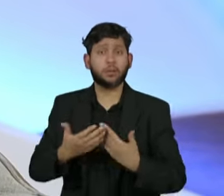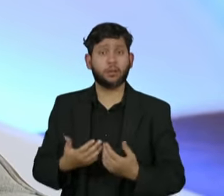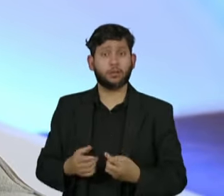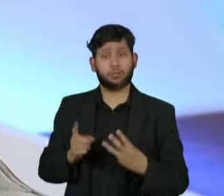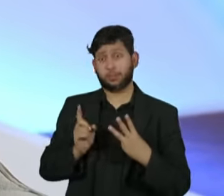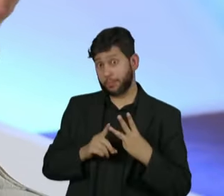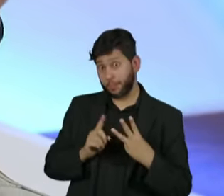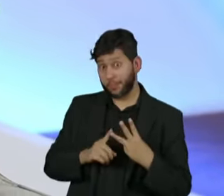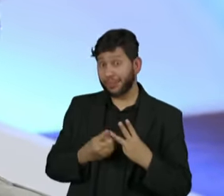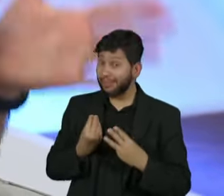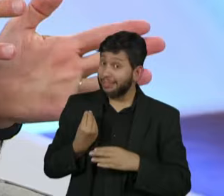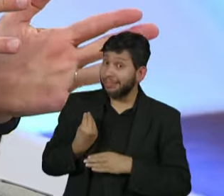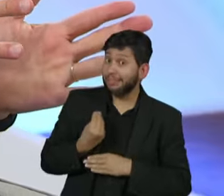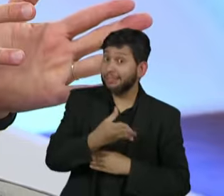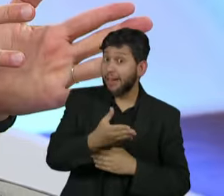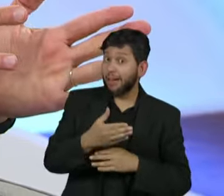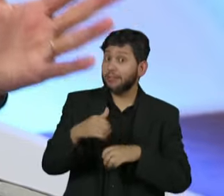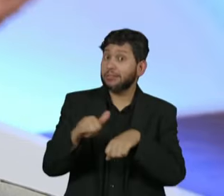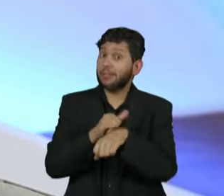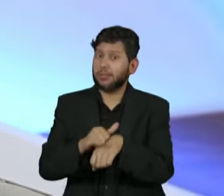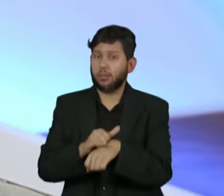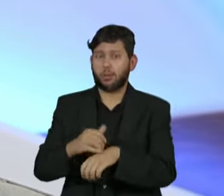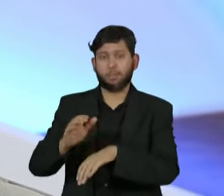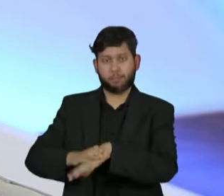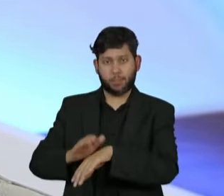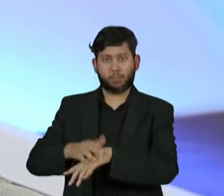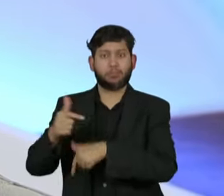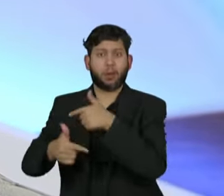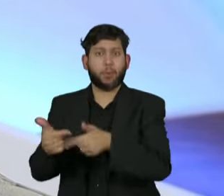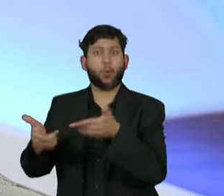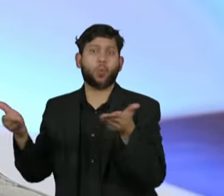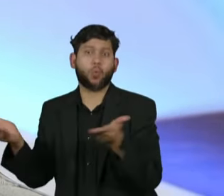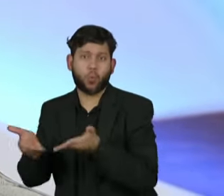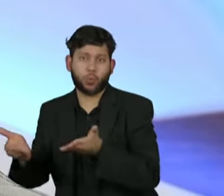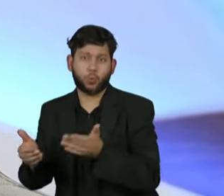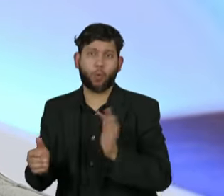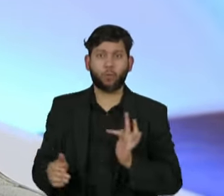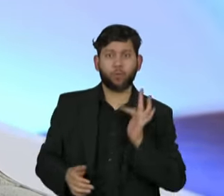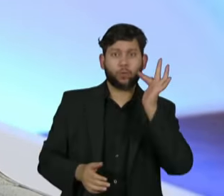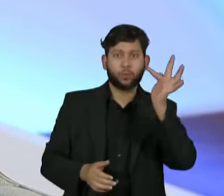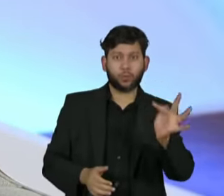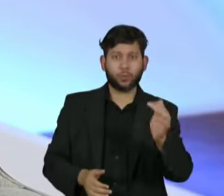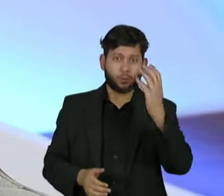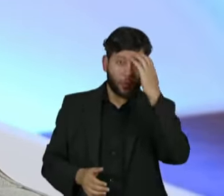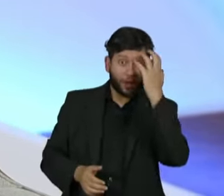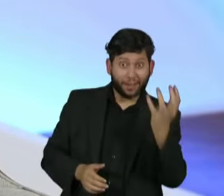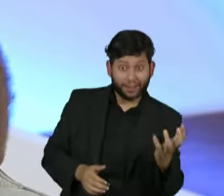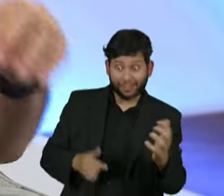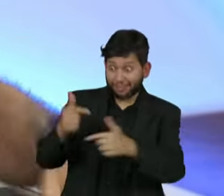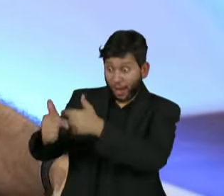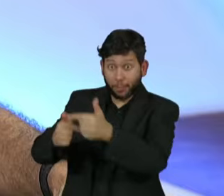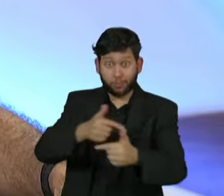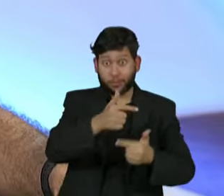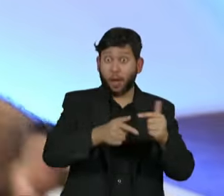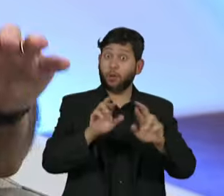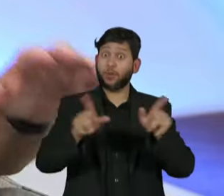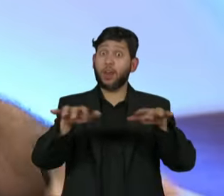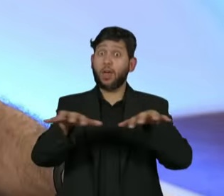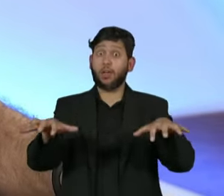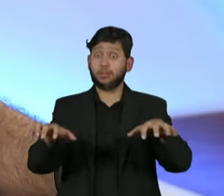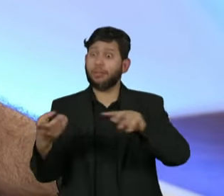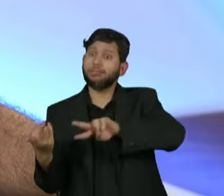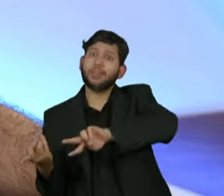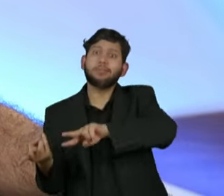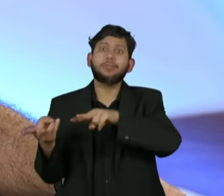que essa transição entre o trabalho que a gente faz agora e o trabalho que vai ser feito daqui para frente seja feito veja Quando foi que já aconteceu